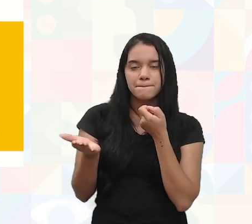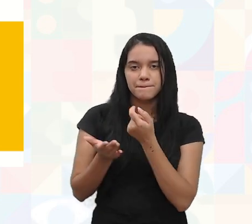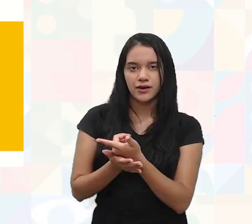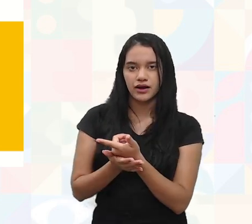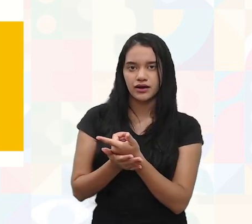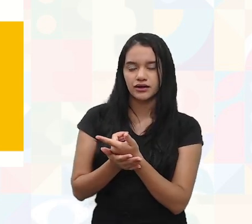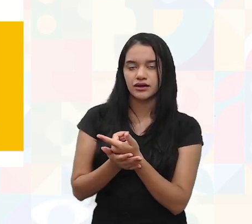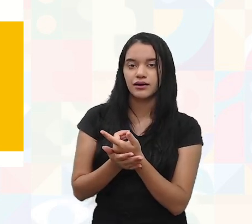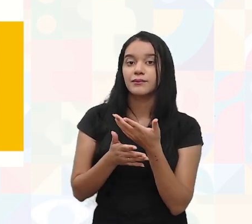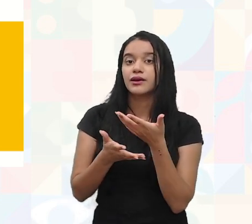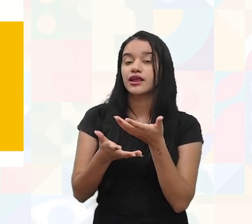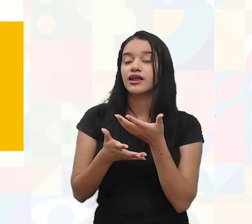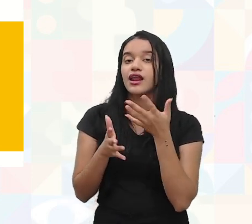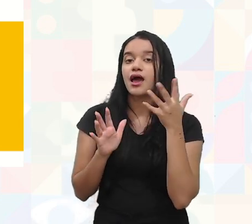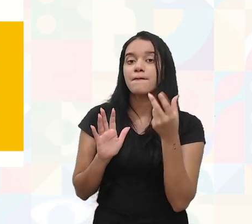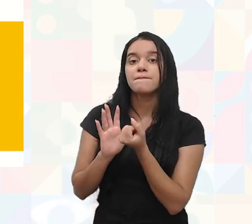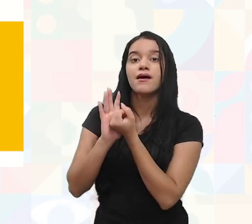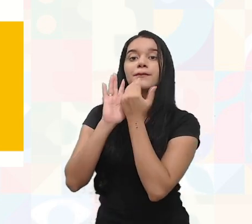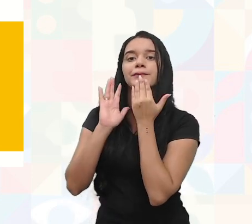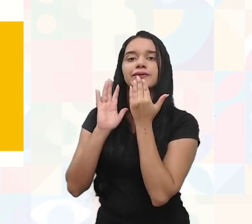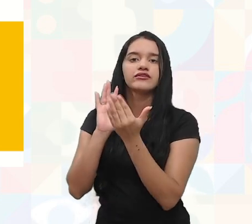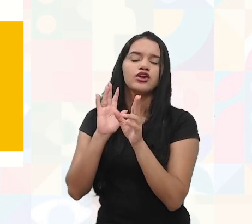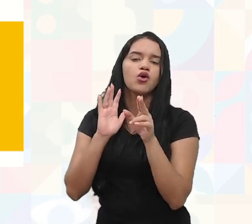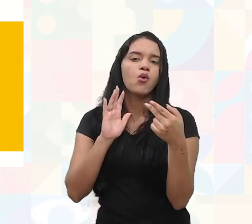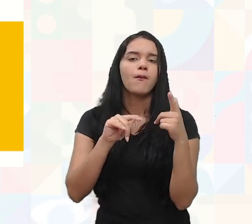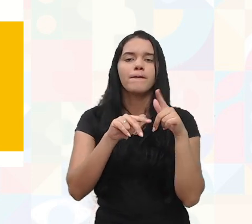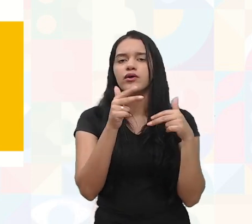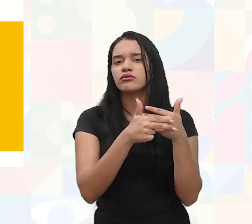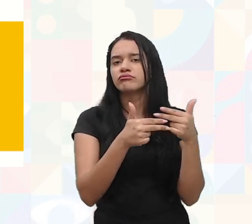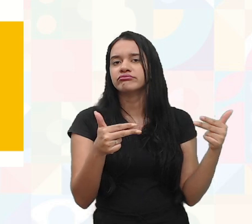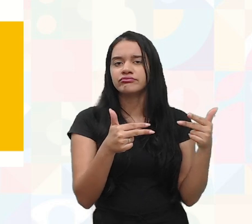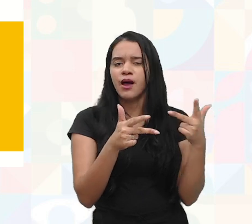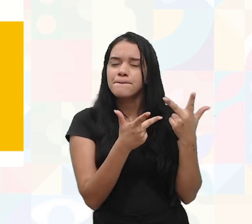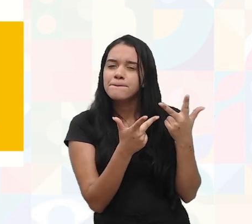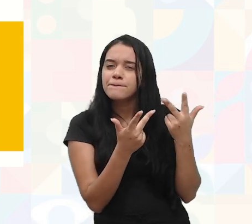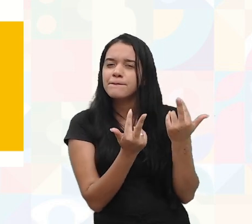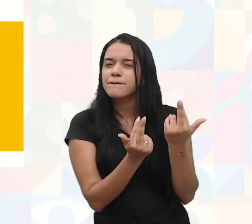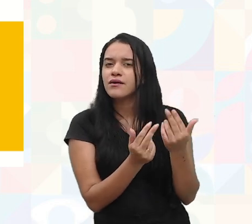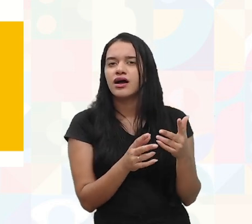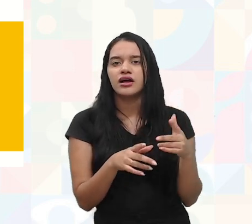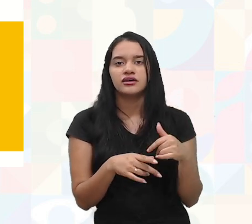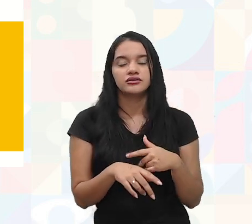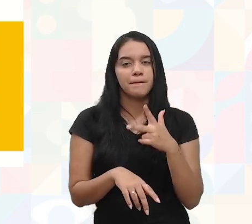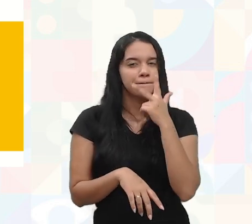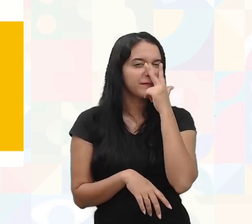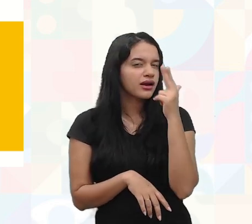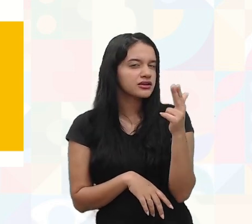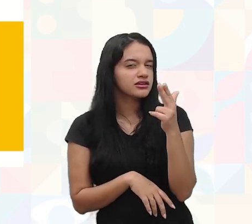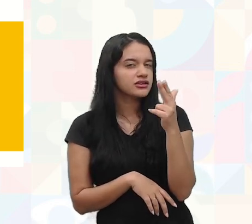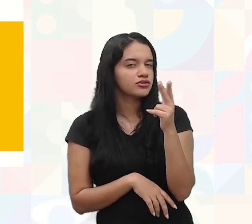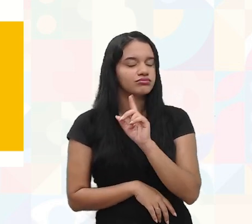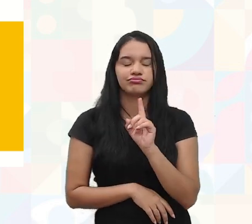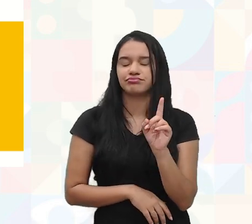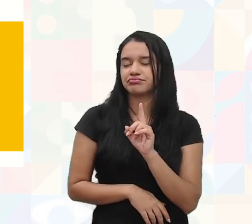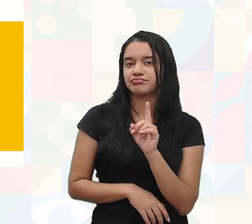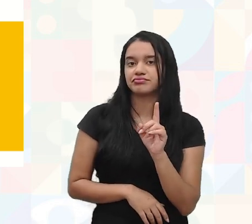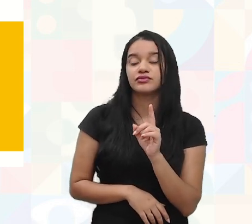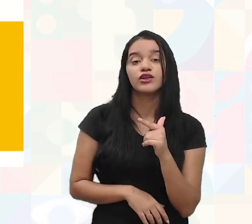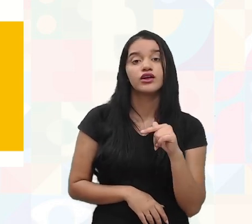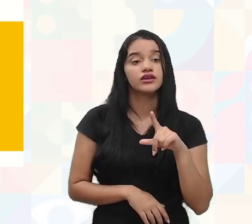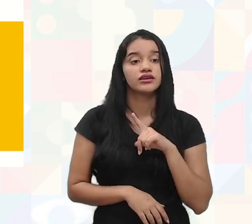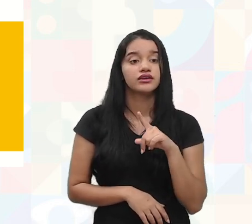preferida e não um produto parecido sem o nome da sua marca, certo? Então, eu tenho